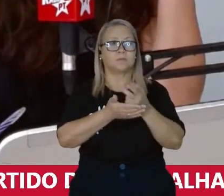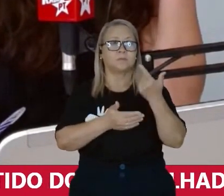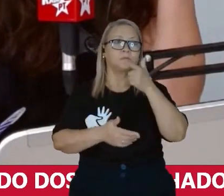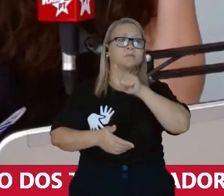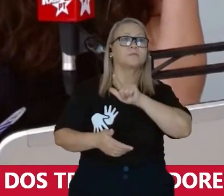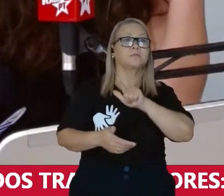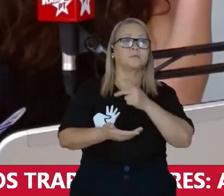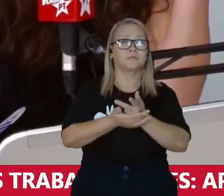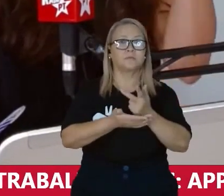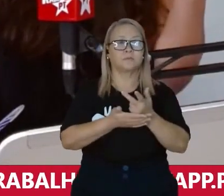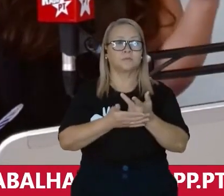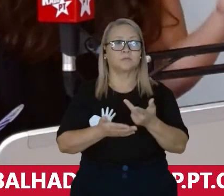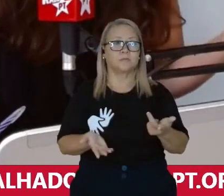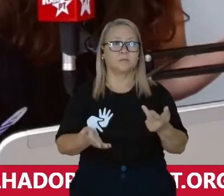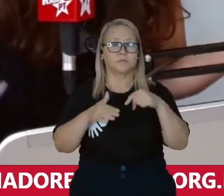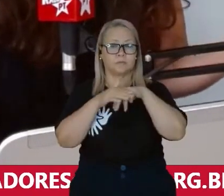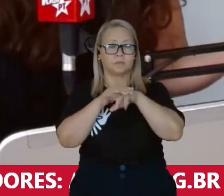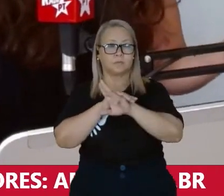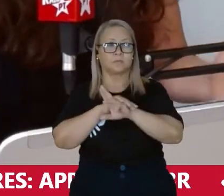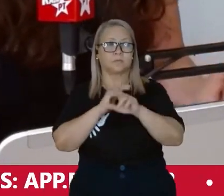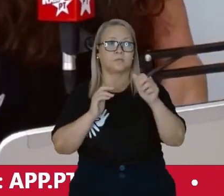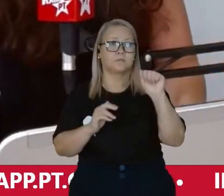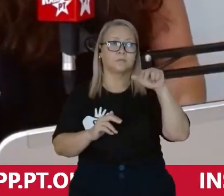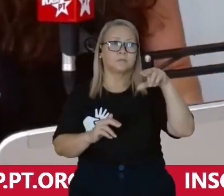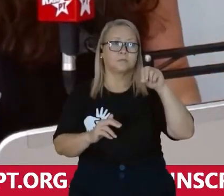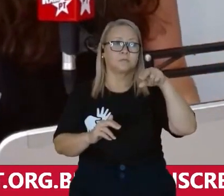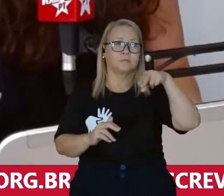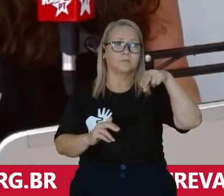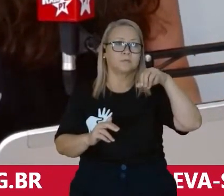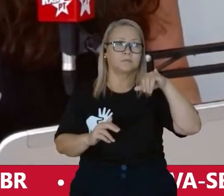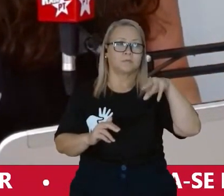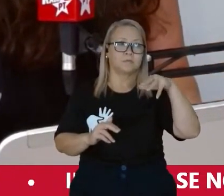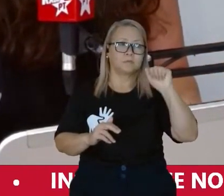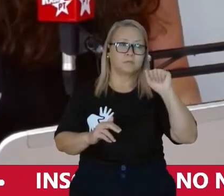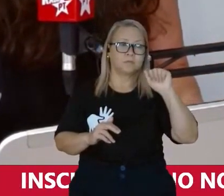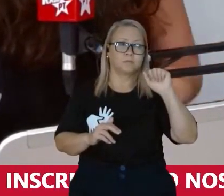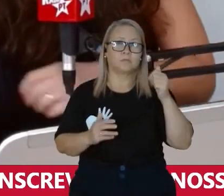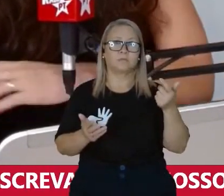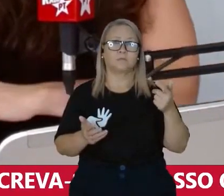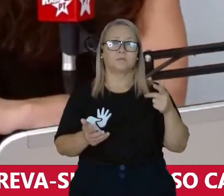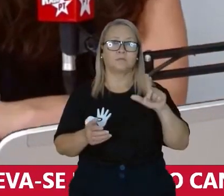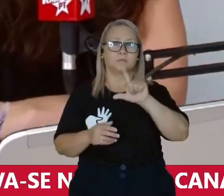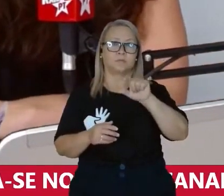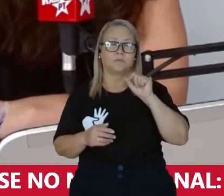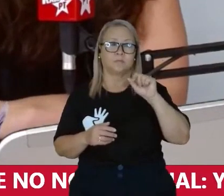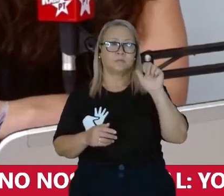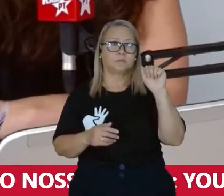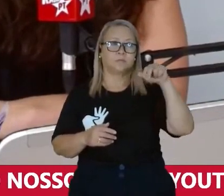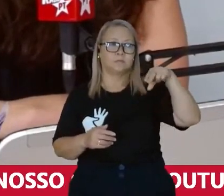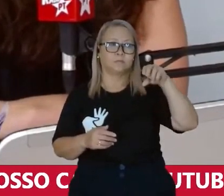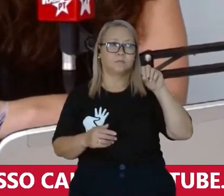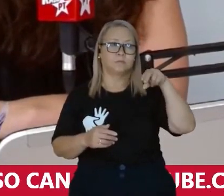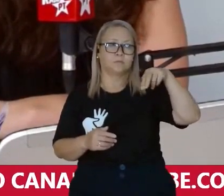esse anonimato e por que você optou pelo anonimato, claro. Eu optei pelo anonimato